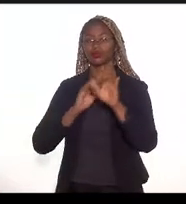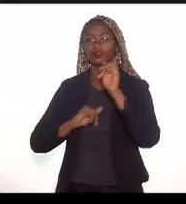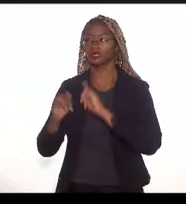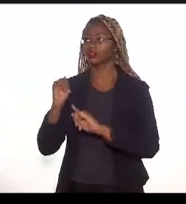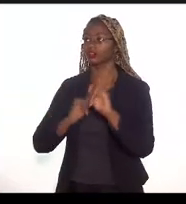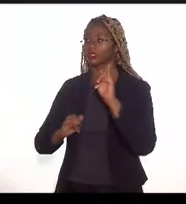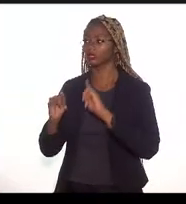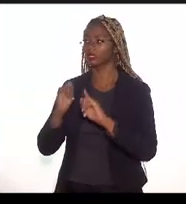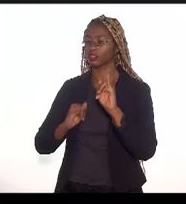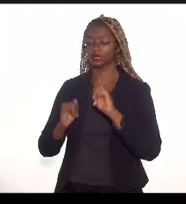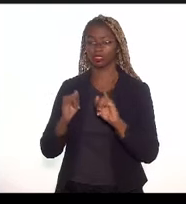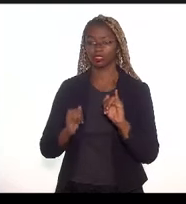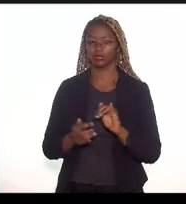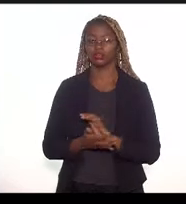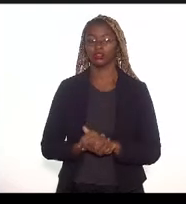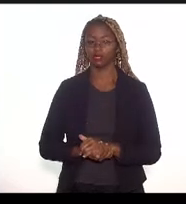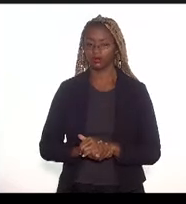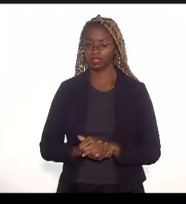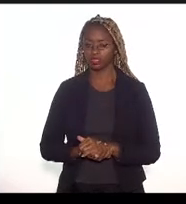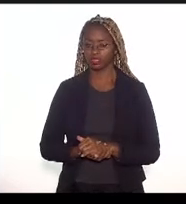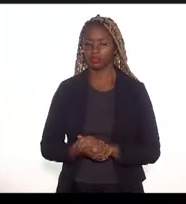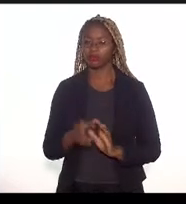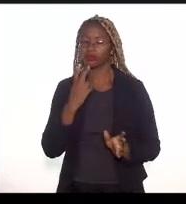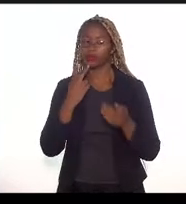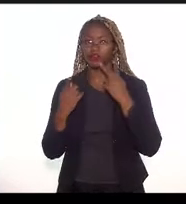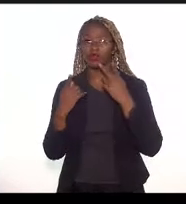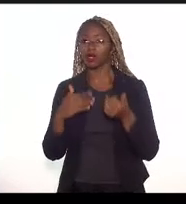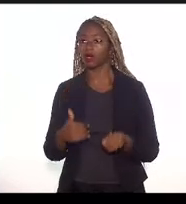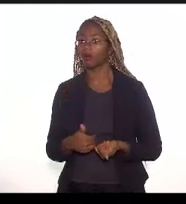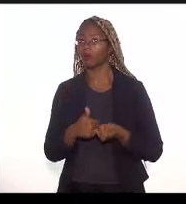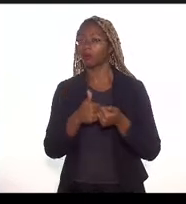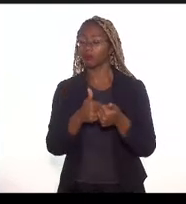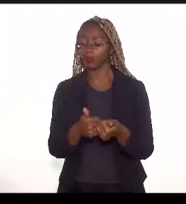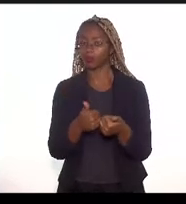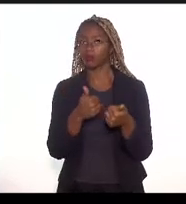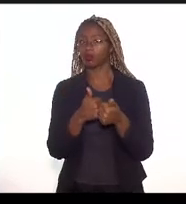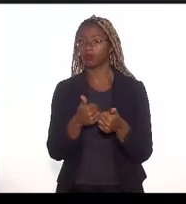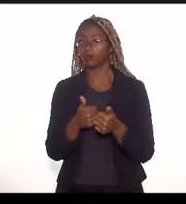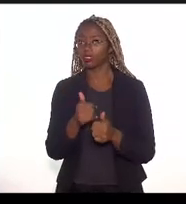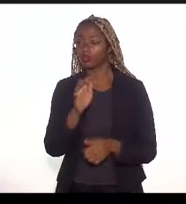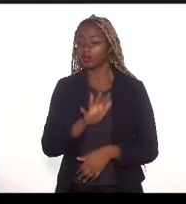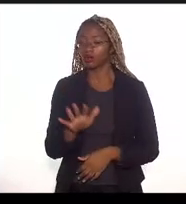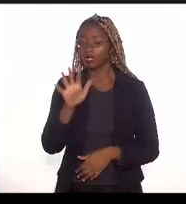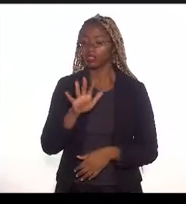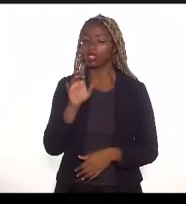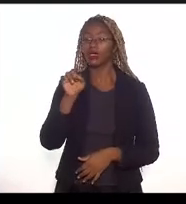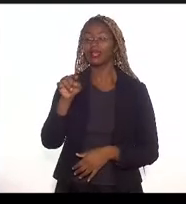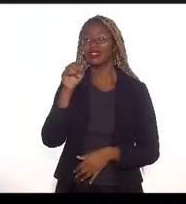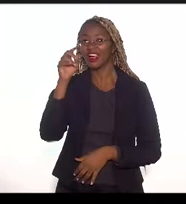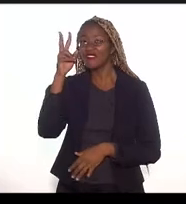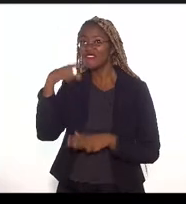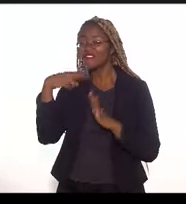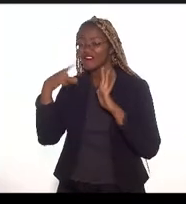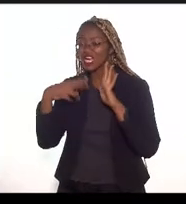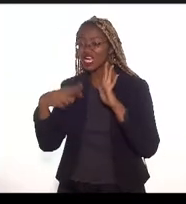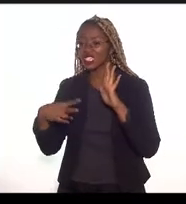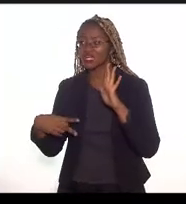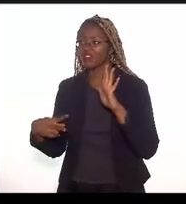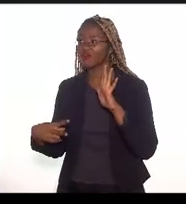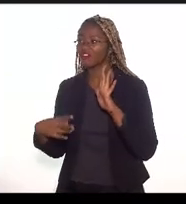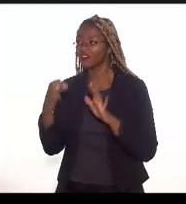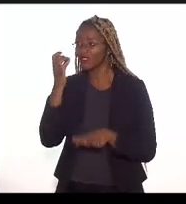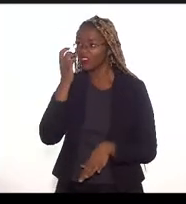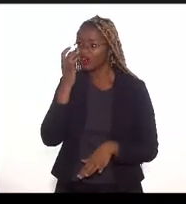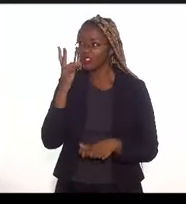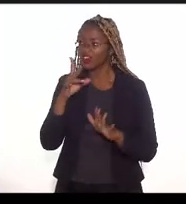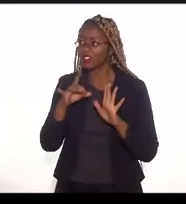possa sair um relatório técnico de acompanhamento mais completo possível. Essa questão da verificação, deputado, eu gostaria de